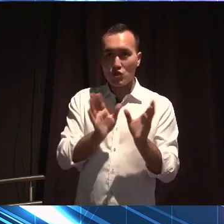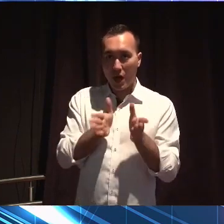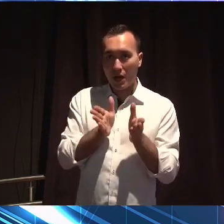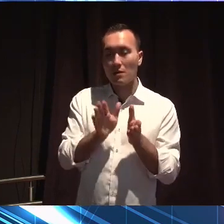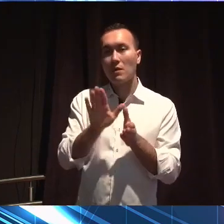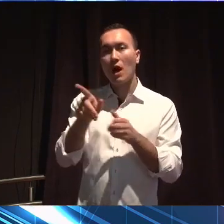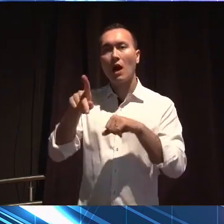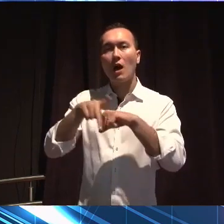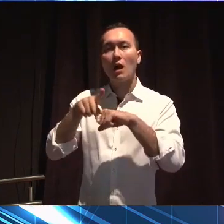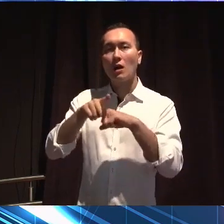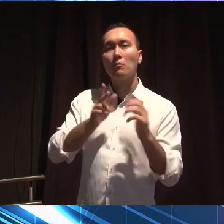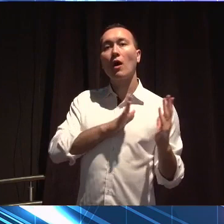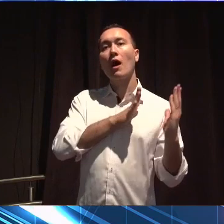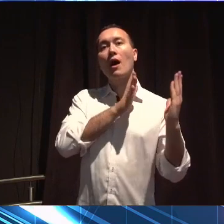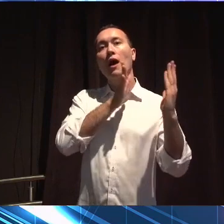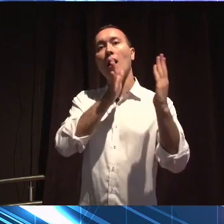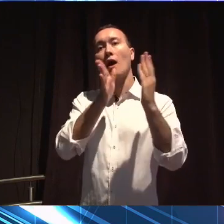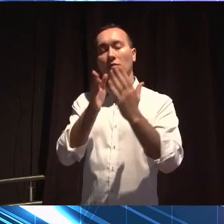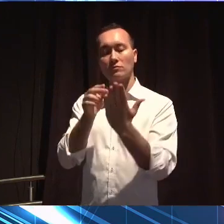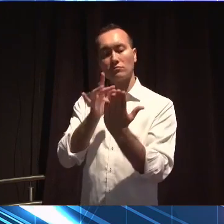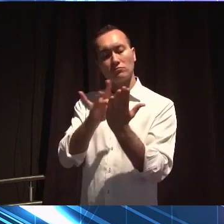porque comprar é uma experiência.